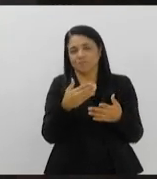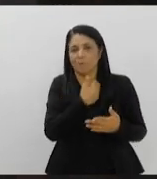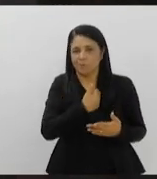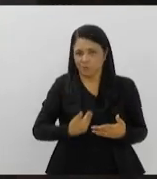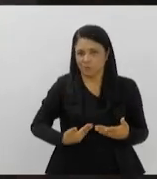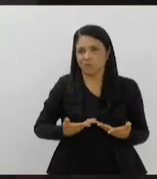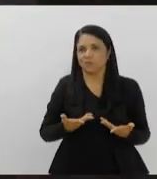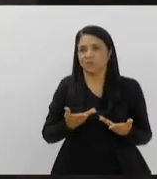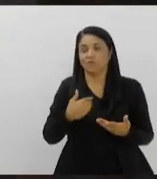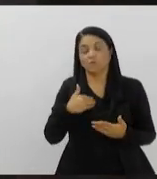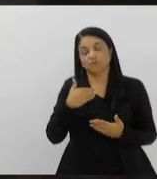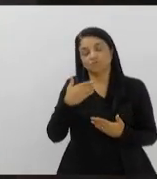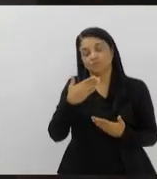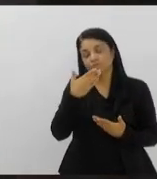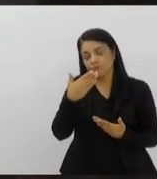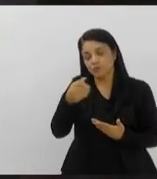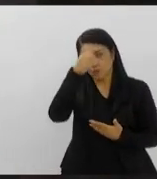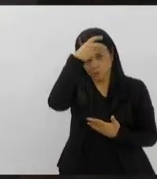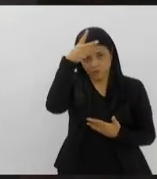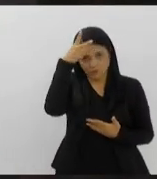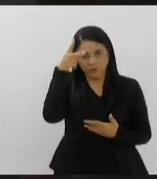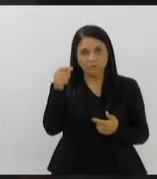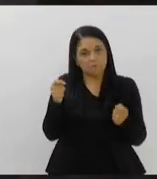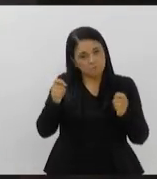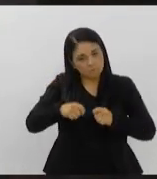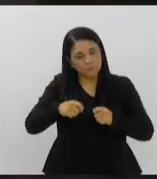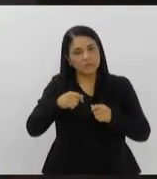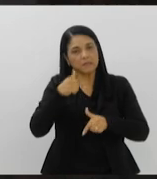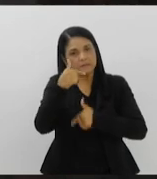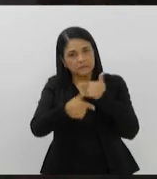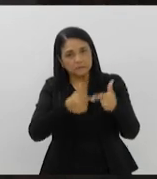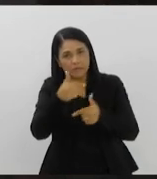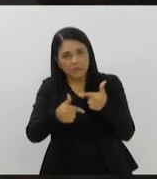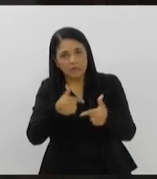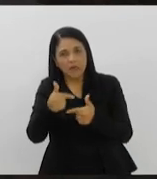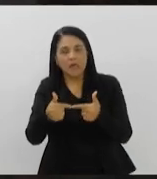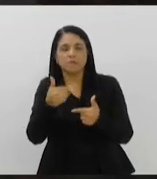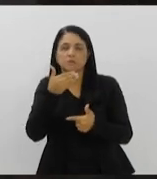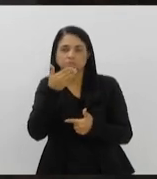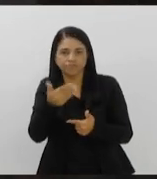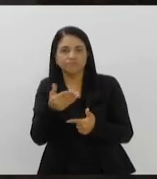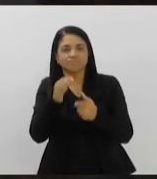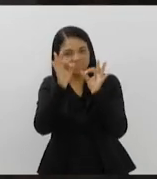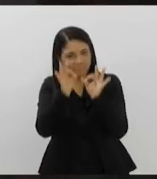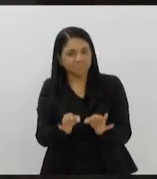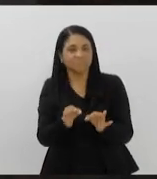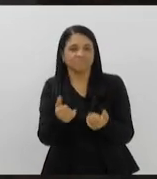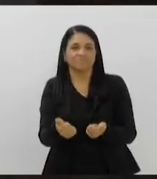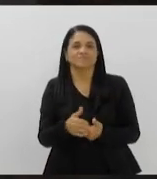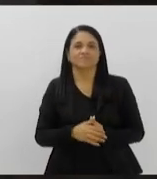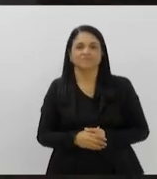chamar o prefeito, quem puder, vamos trabalhar em conjunto para atender com o pleito de Vossa Excelência justo.